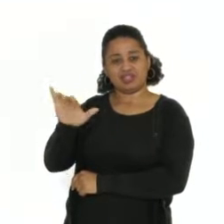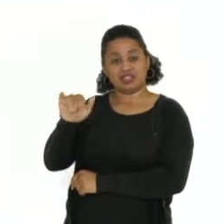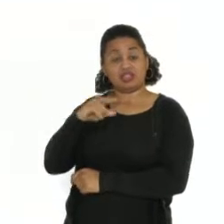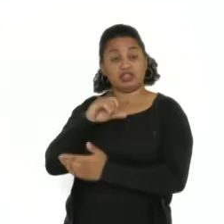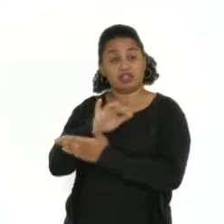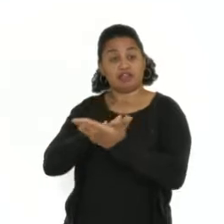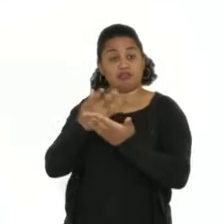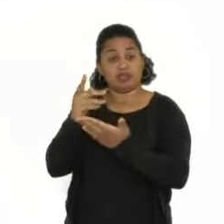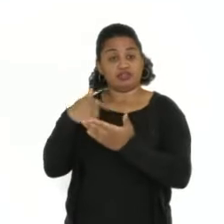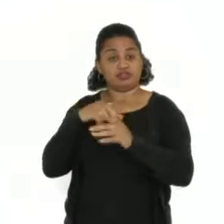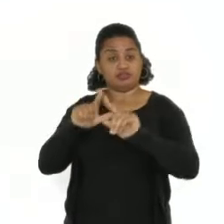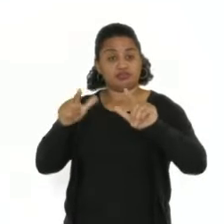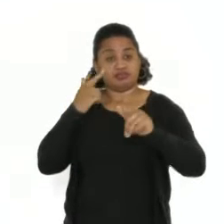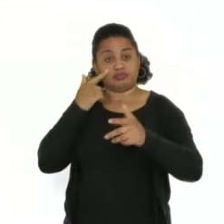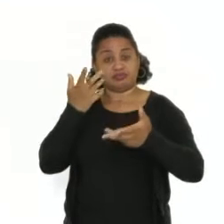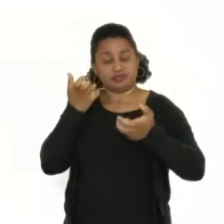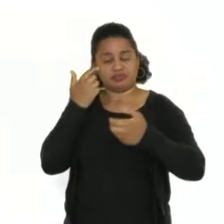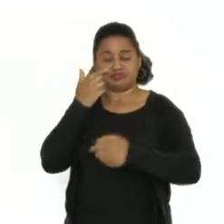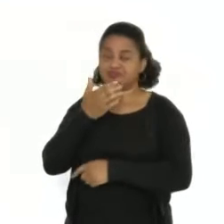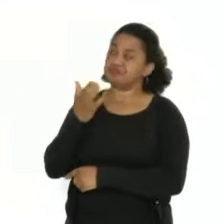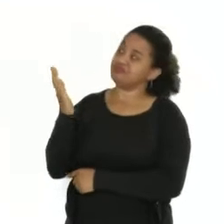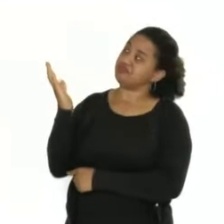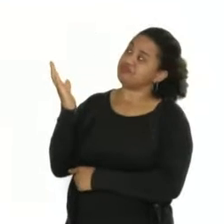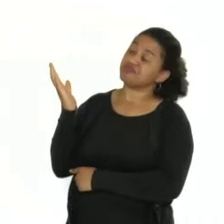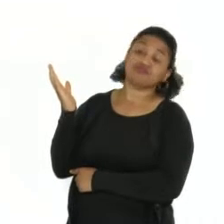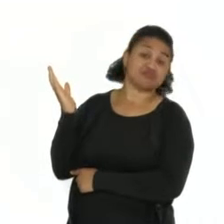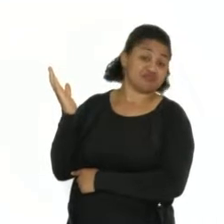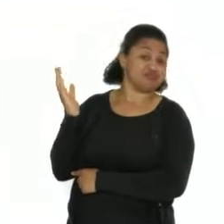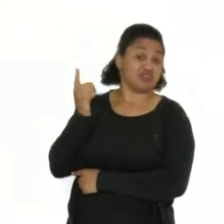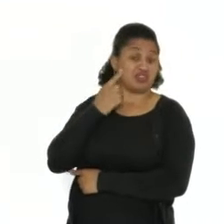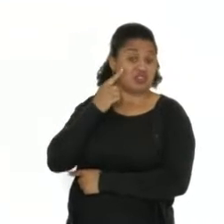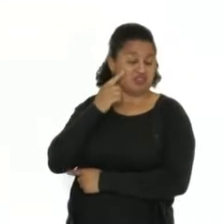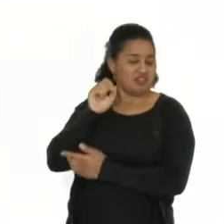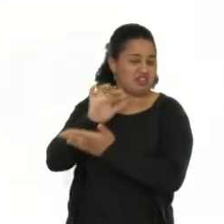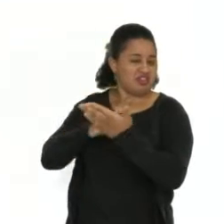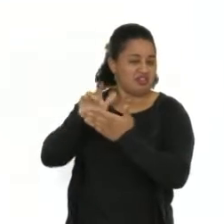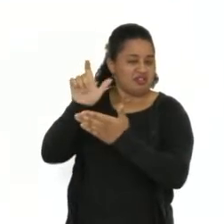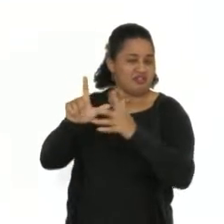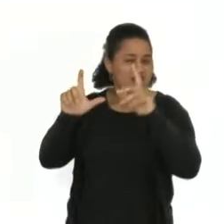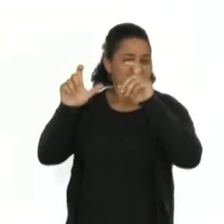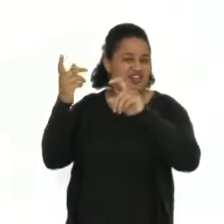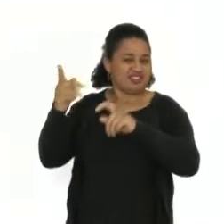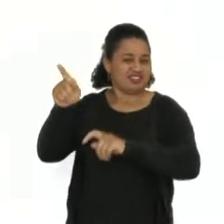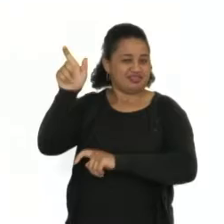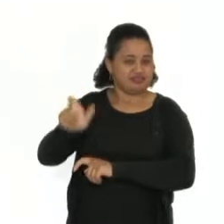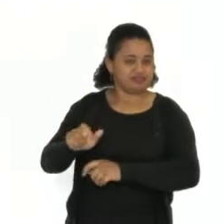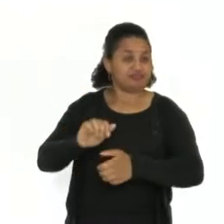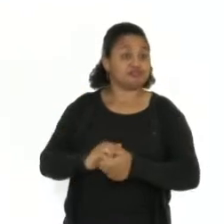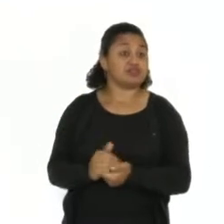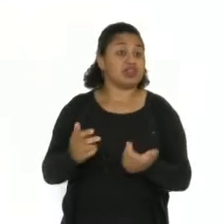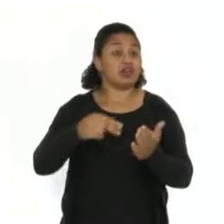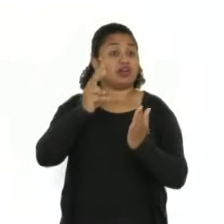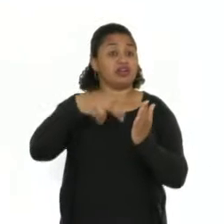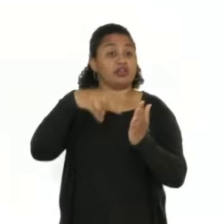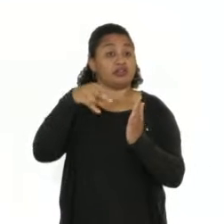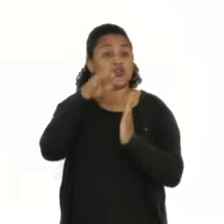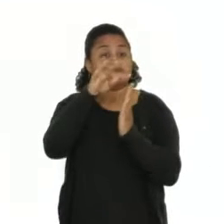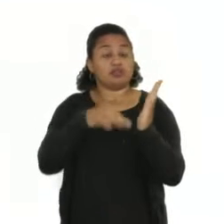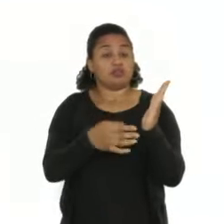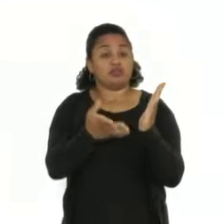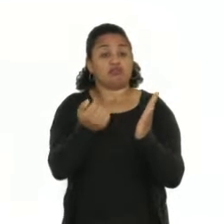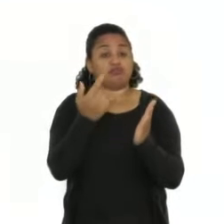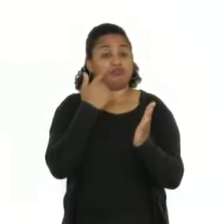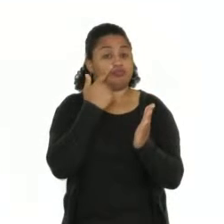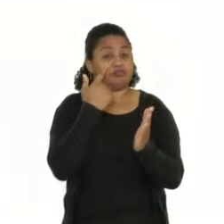Poetisa, contista brasileira. Então, vamos à leitura do texto. Me acompanhe. Cora Coralina,